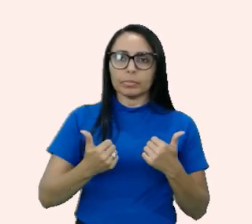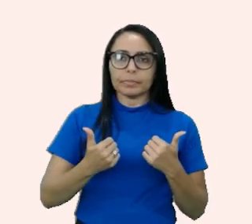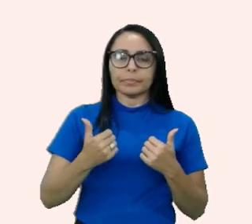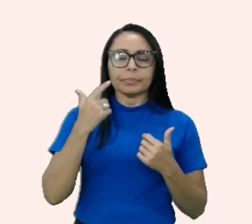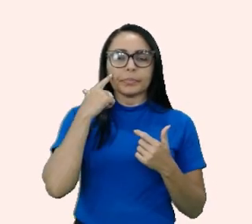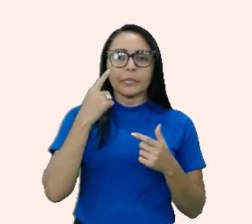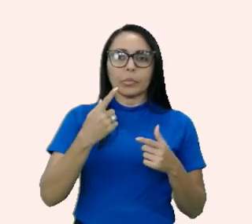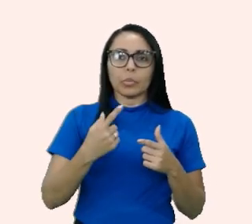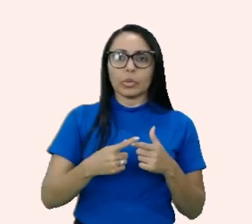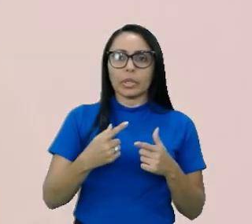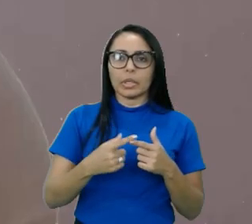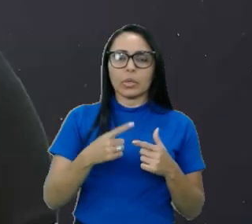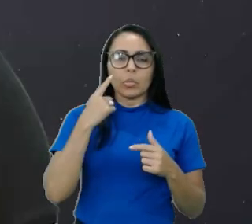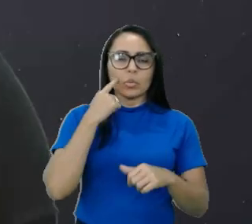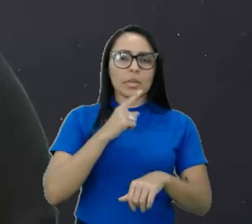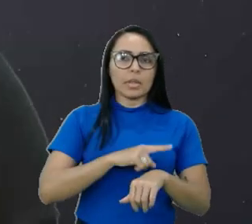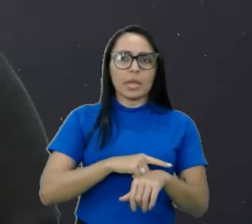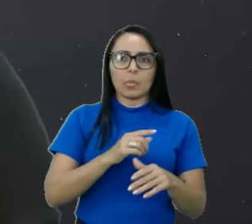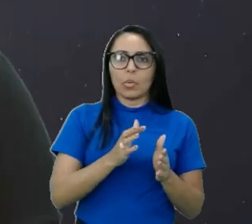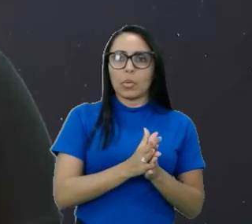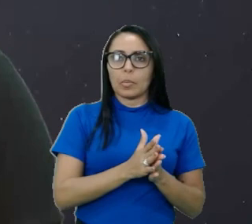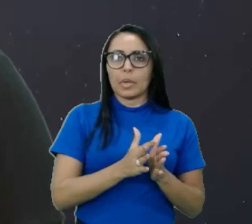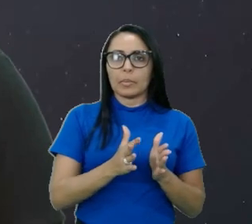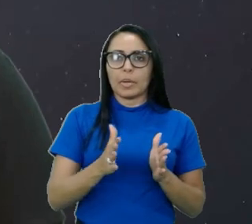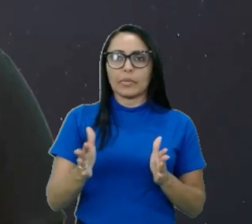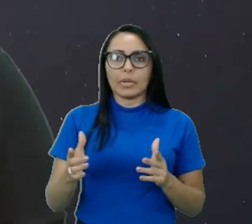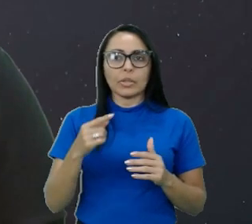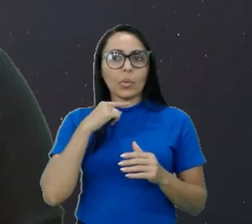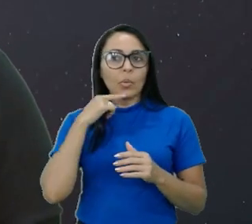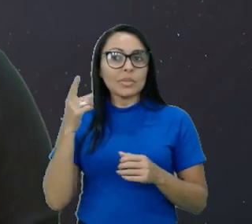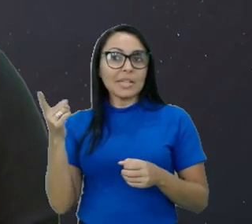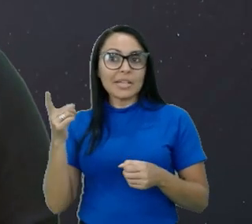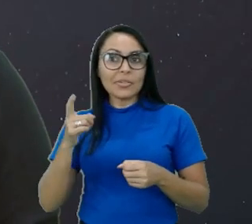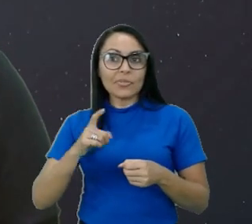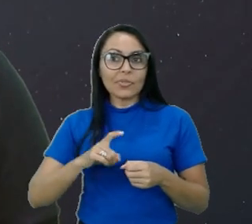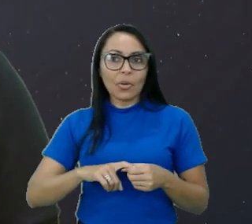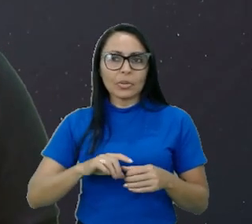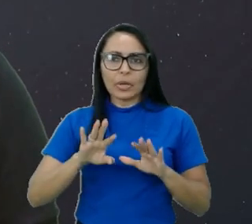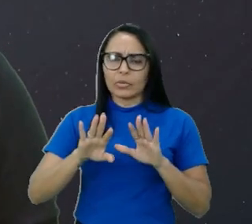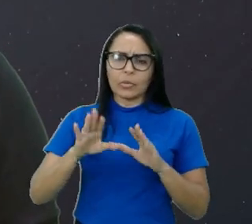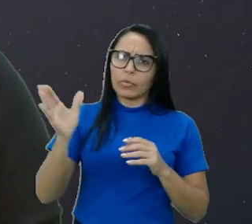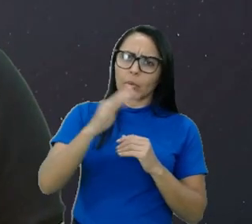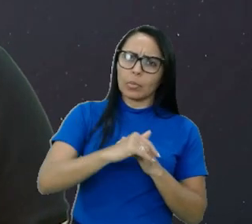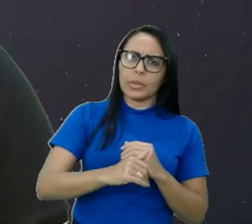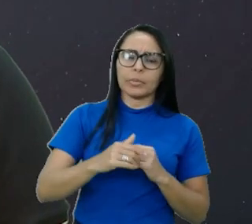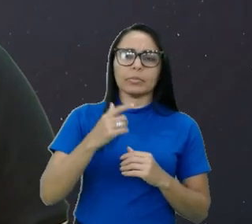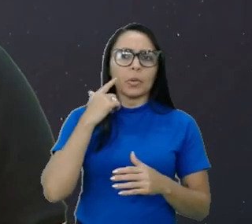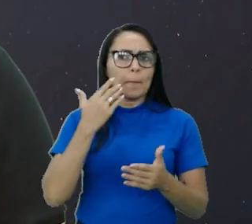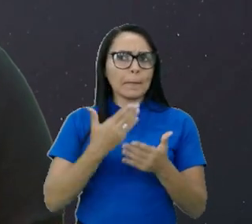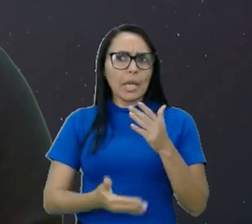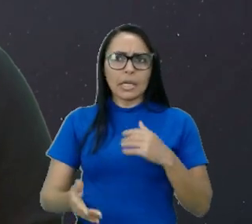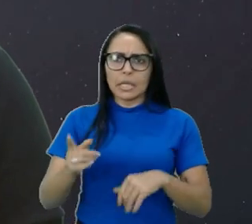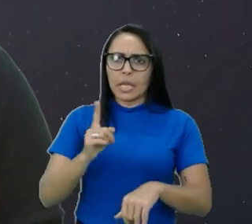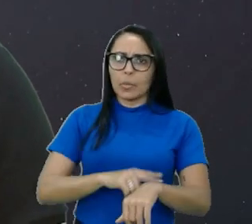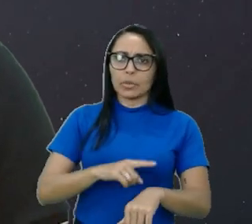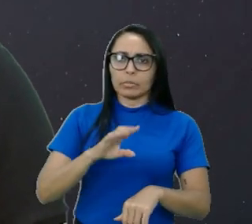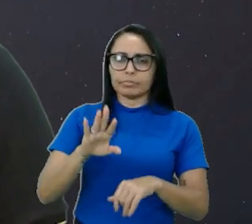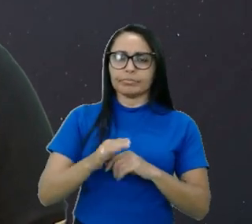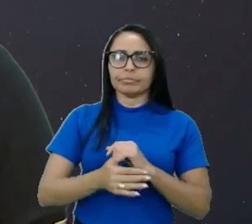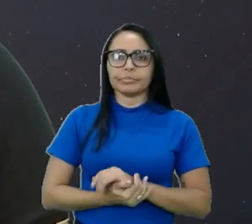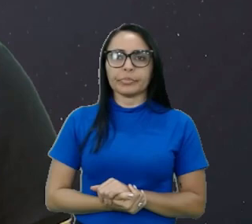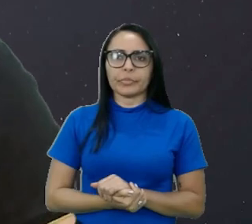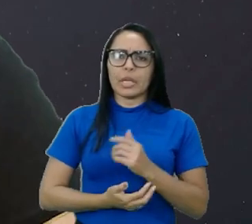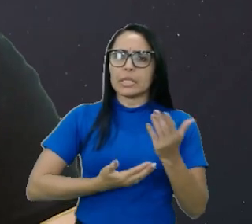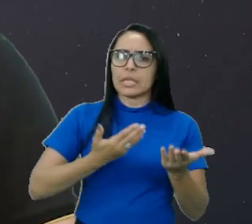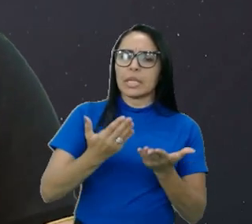Porque quando ele passa, ele não consegue voltar. Então vem comigo, não perde tempo, se dedique cada segundo para que